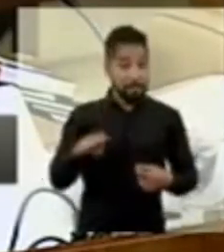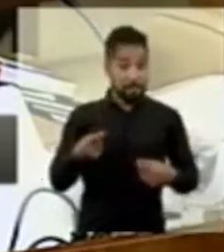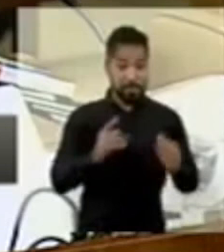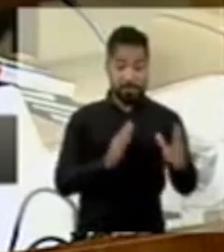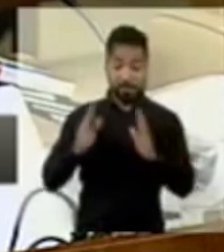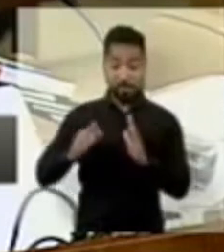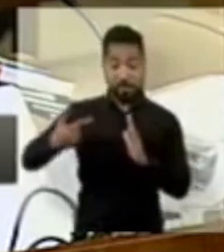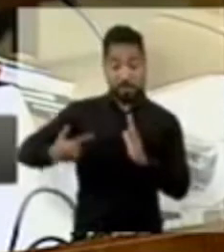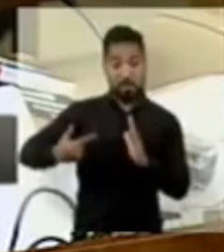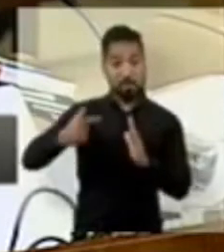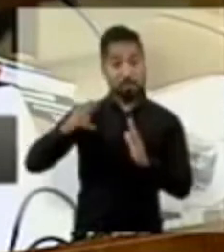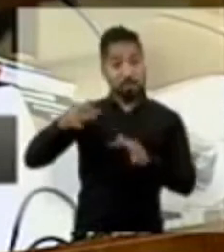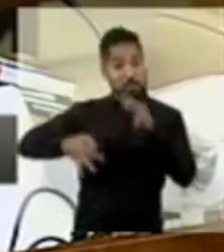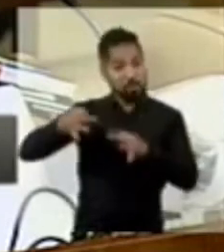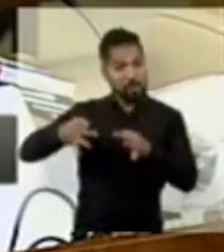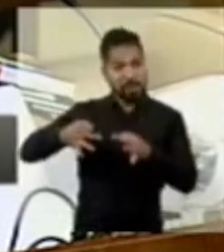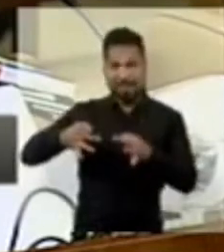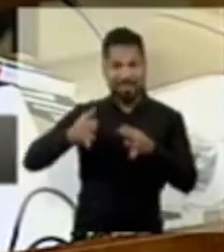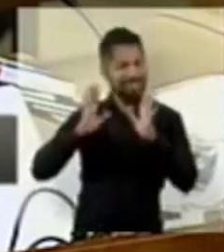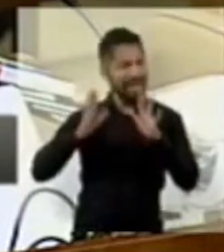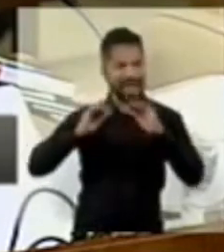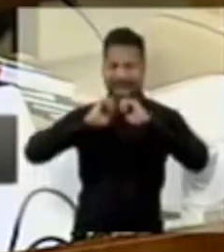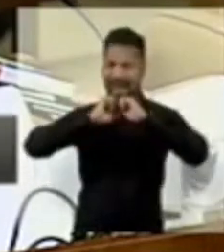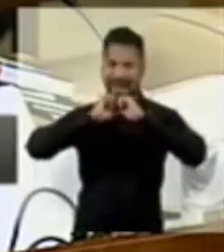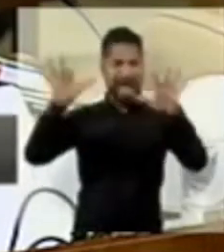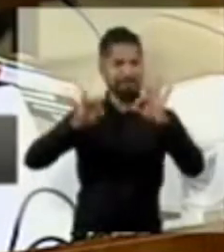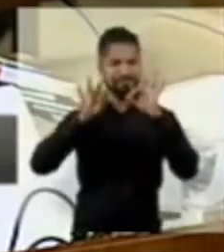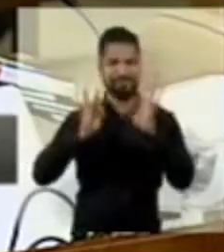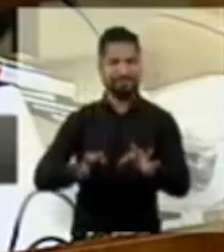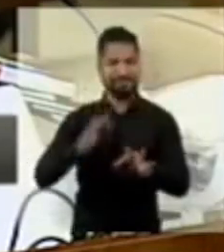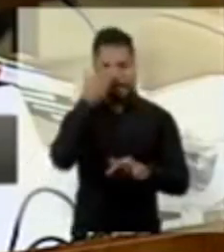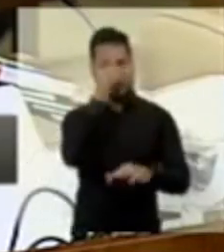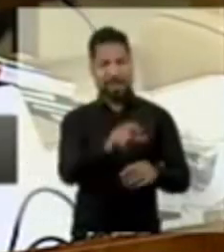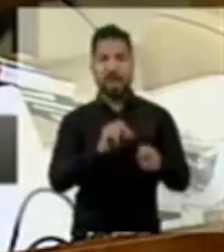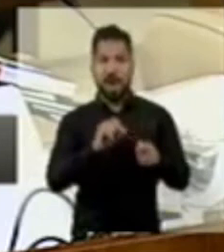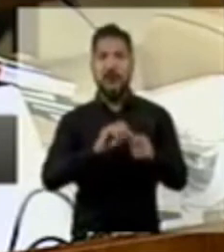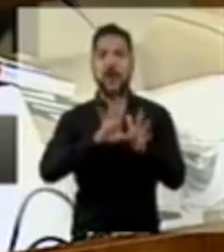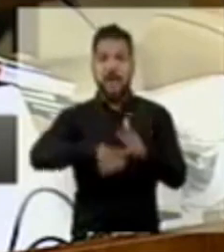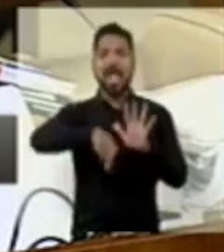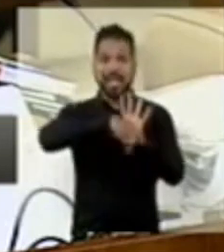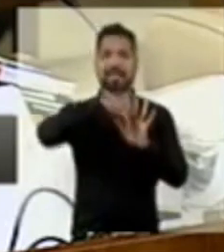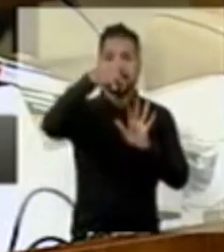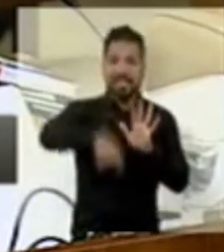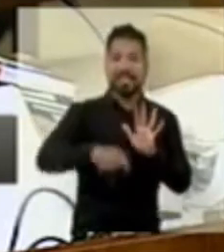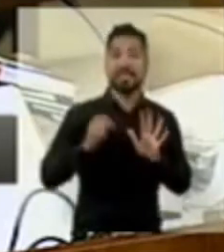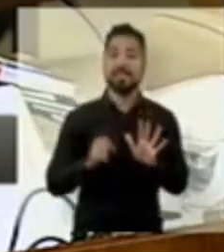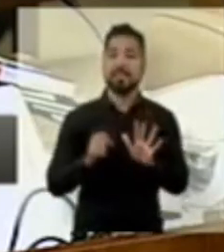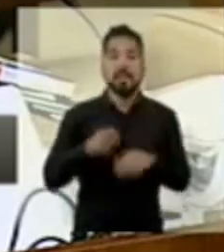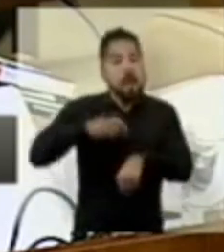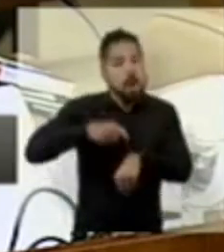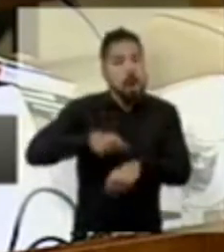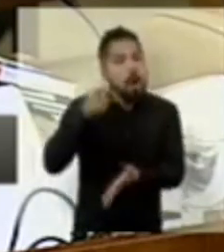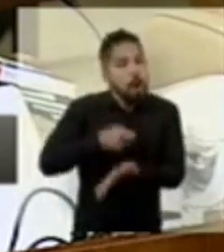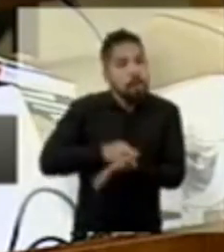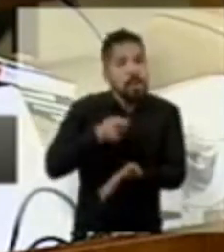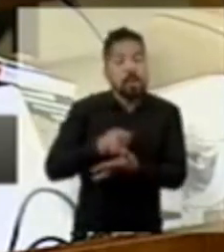grau já não há mais dúvida acerca da autoria e da materialidade ea execução da pena se torna uma exigência